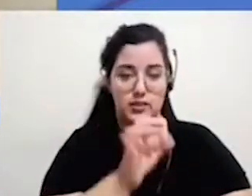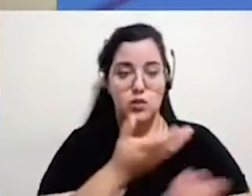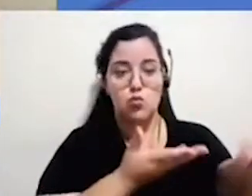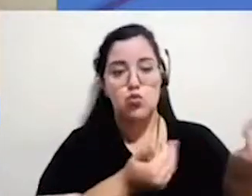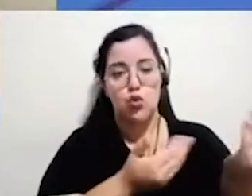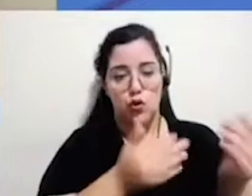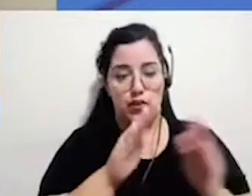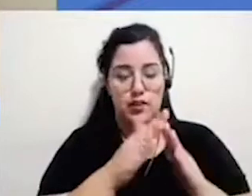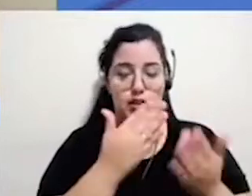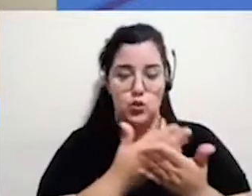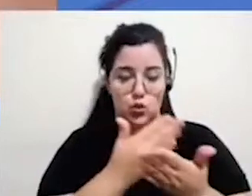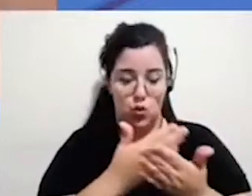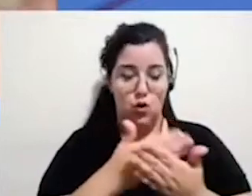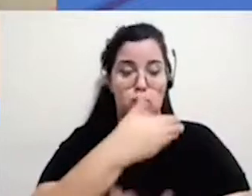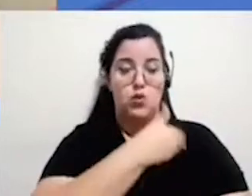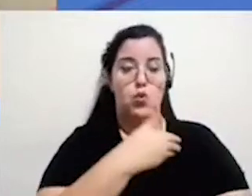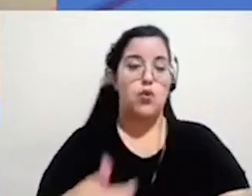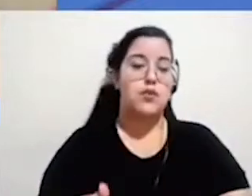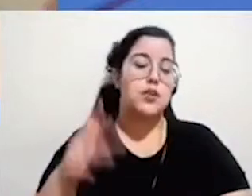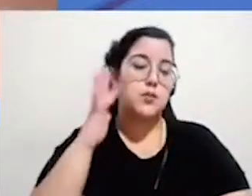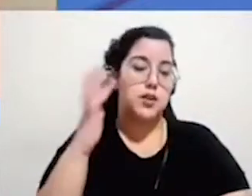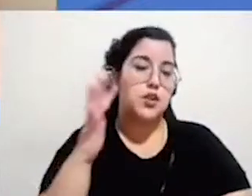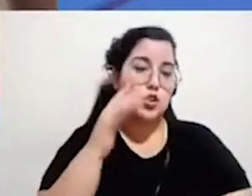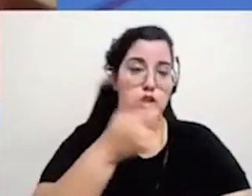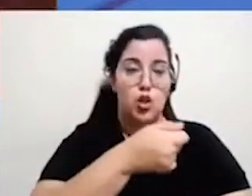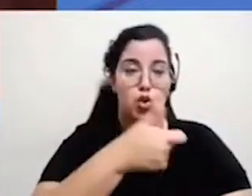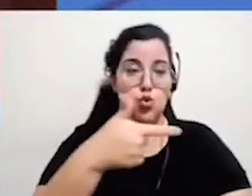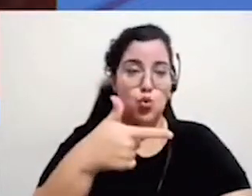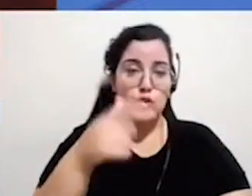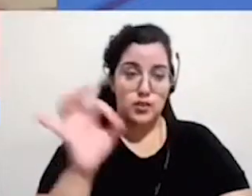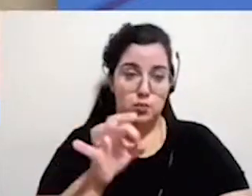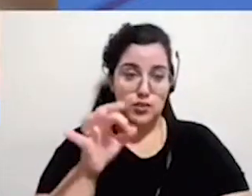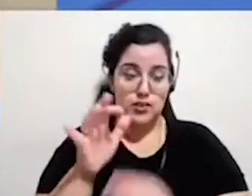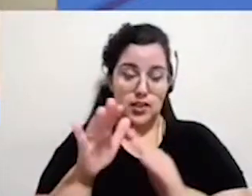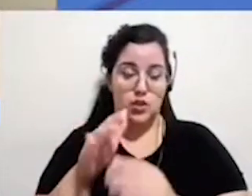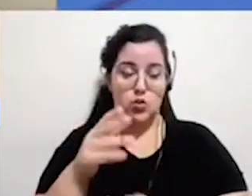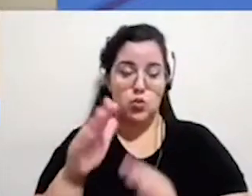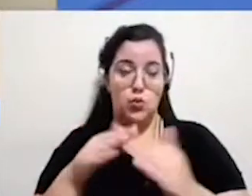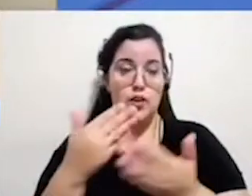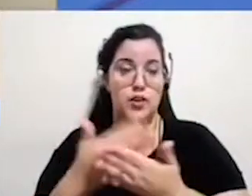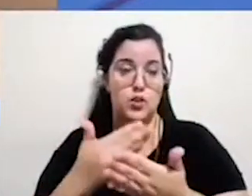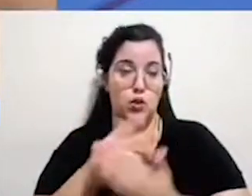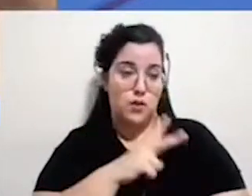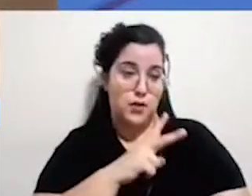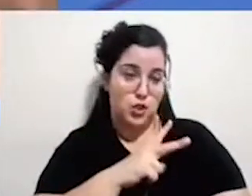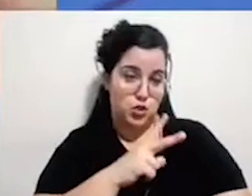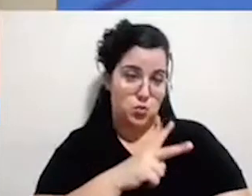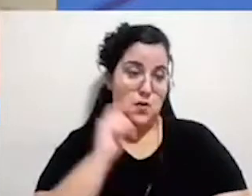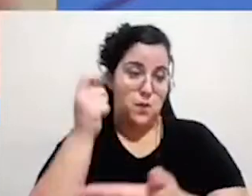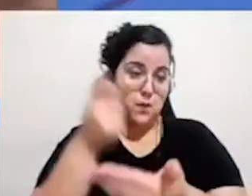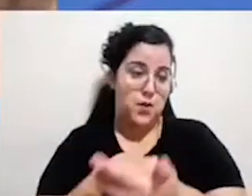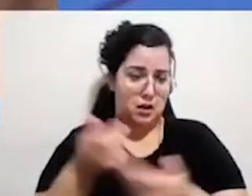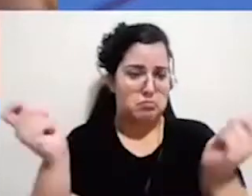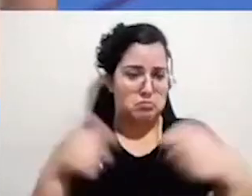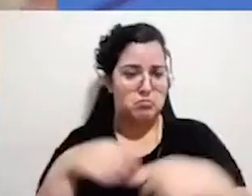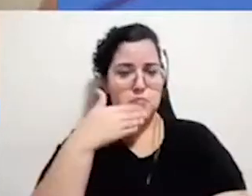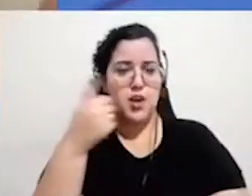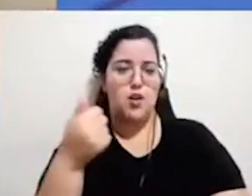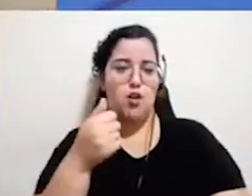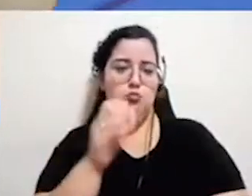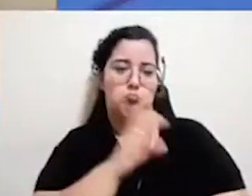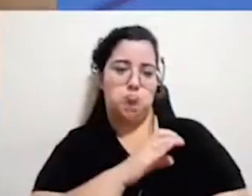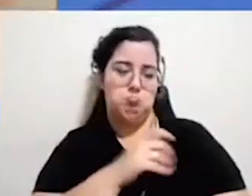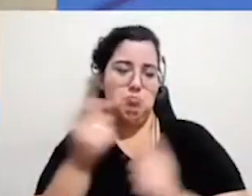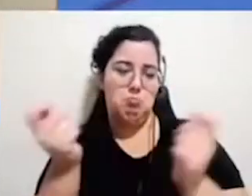escola pública, o senhor está imaginando o quê? Que os 12% que vão para a escola privada, que tem uma condição melhor, que compõem